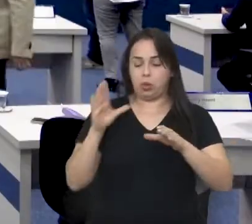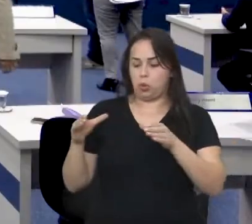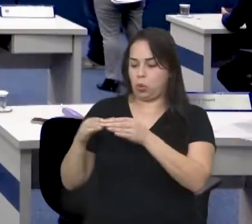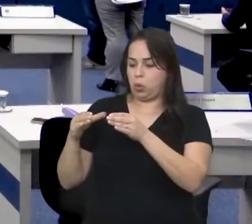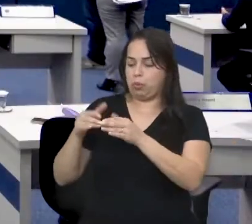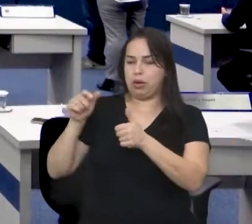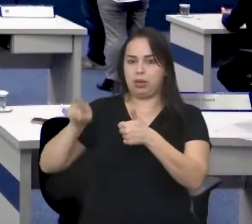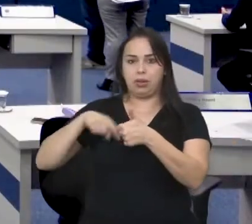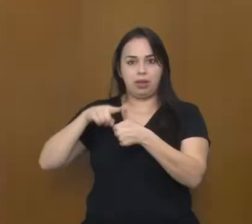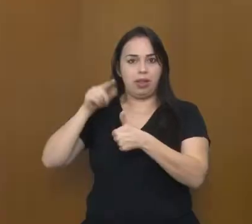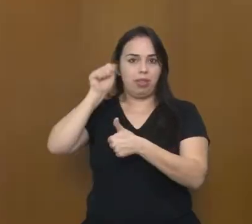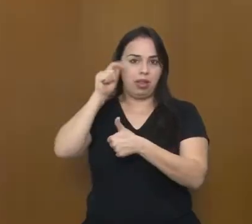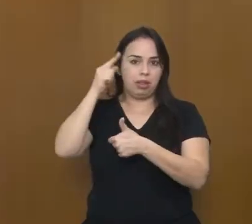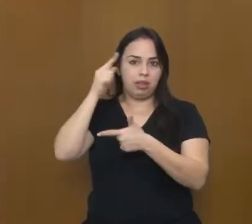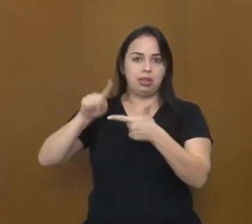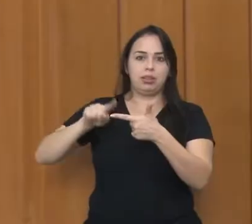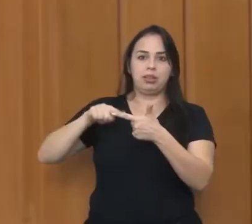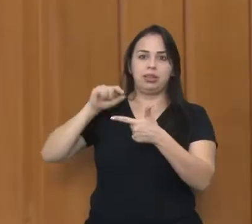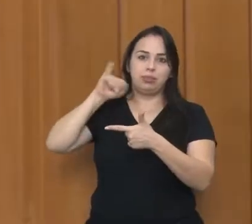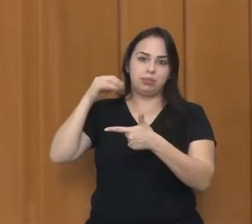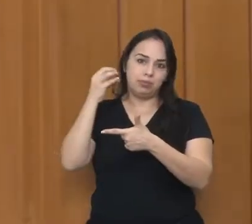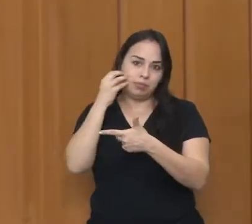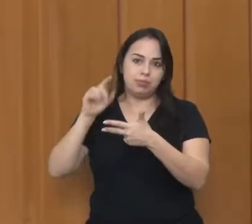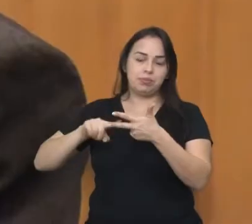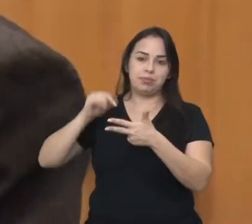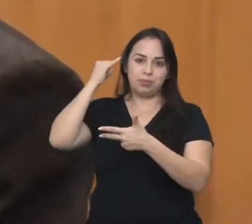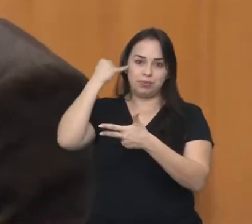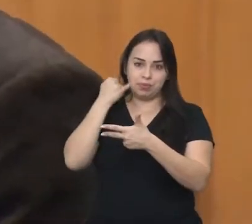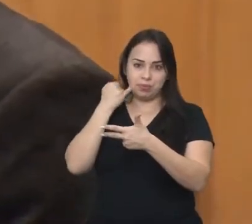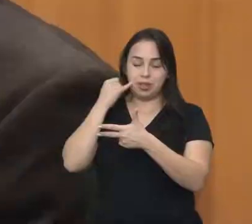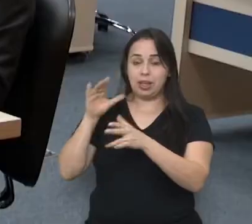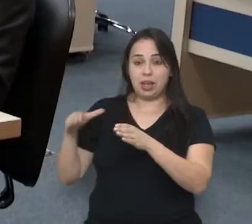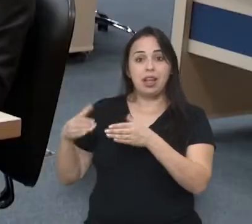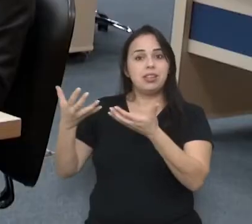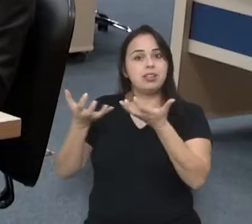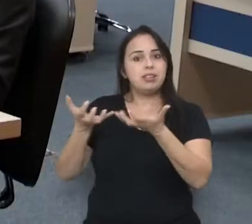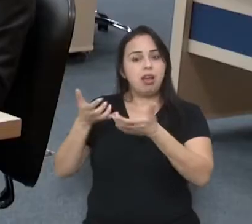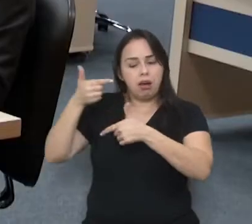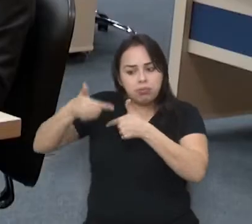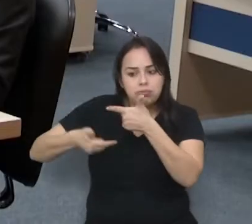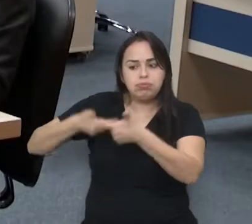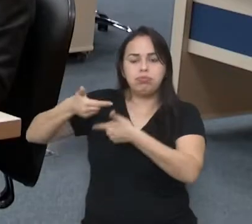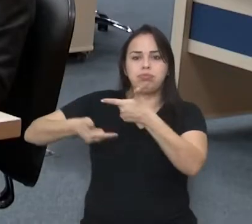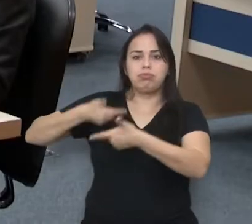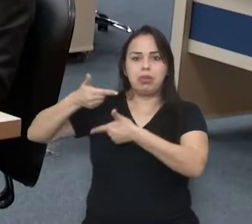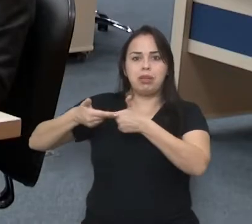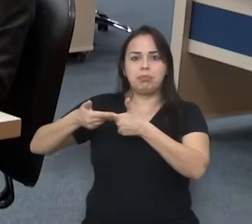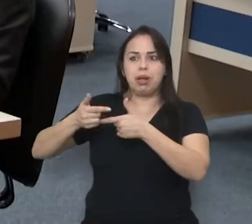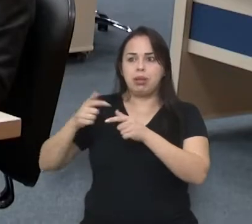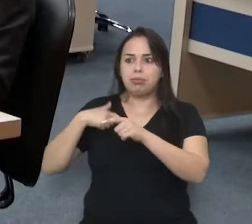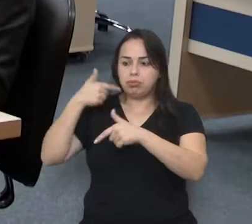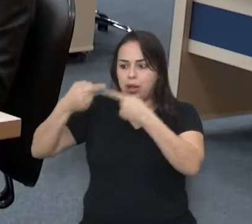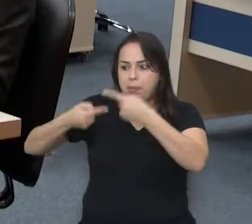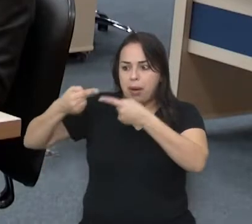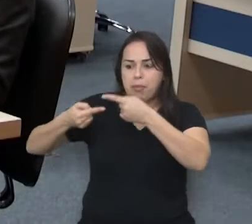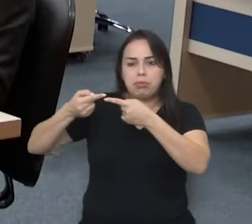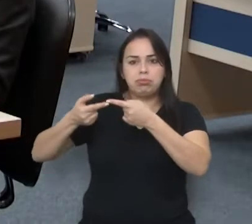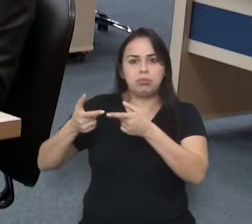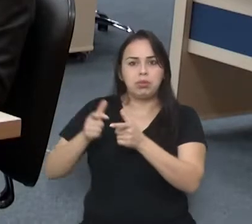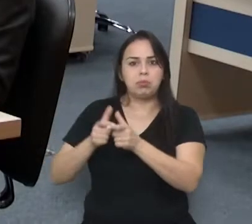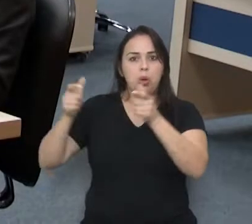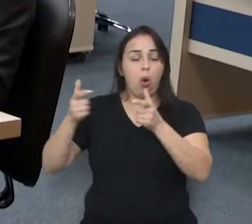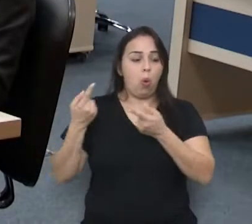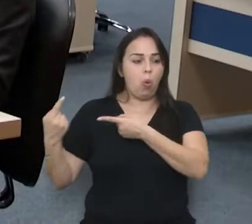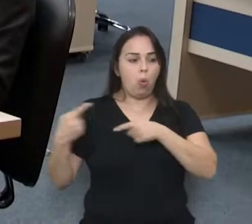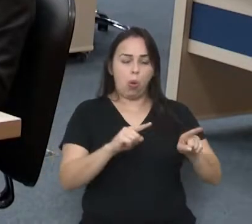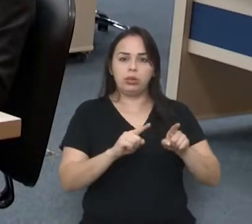grupo é formado pelos vereadores Amélia Naomi, Juliana Fraga e Zé Luiz, e os parlamentares pretendem se mobilizar para ampliar o debate sobre